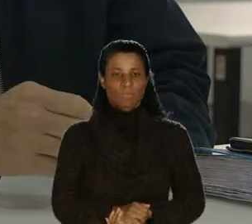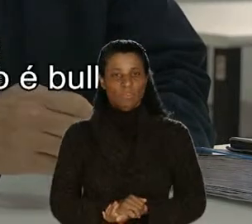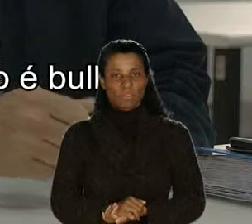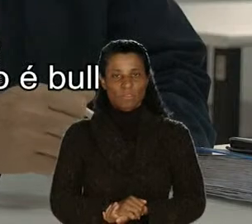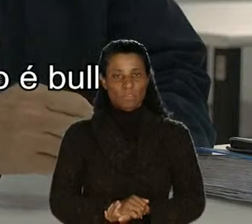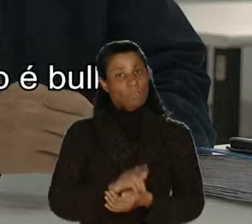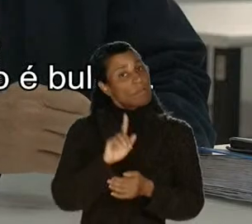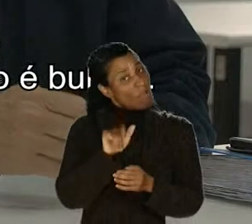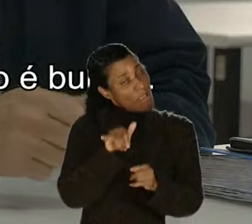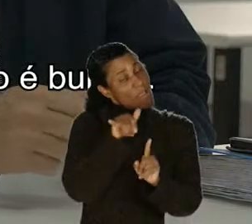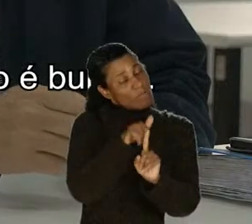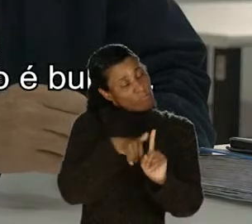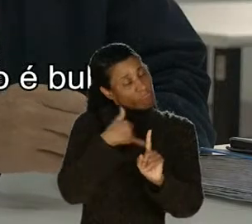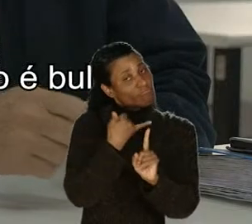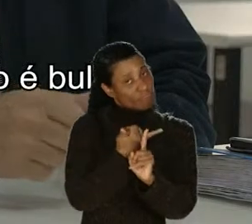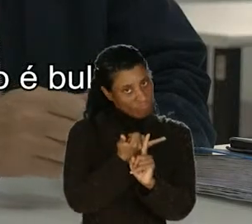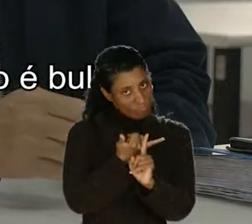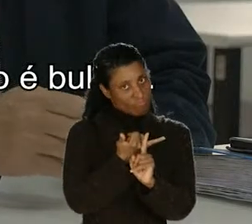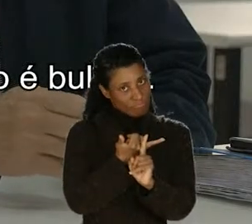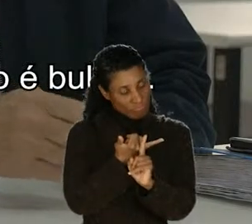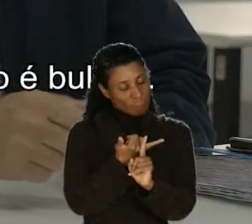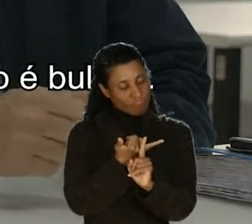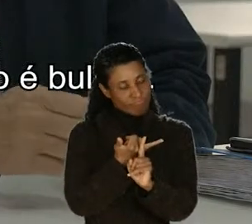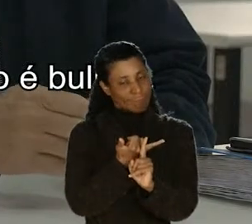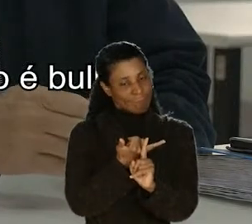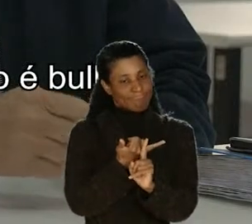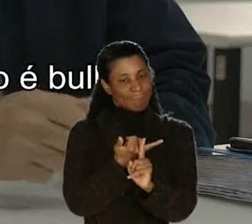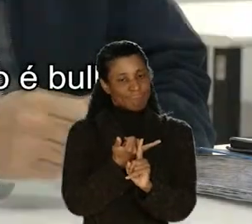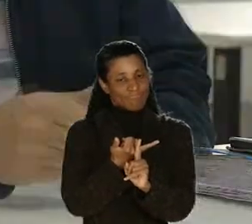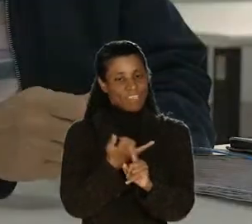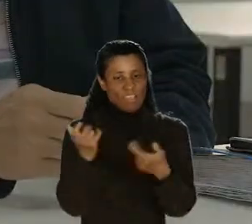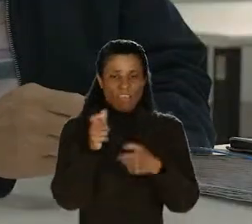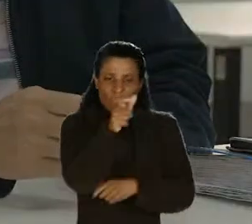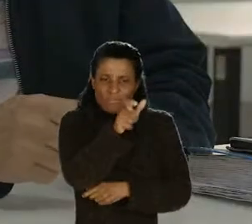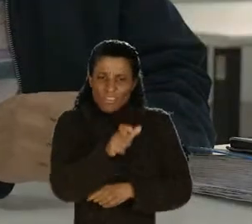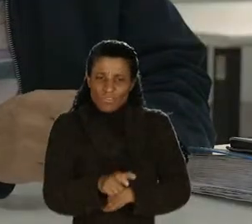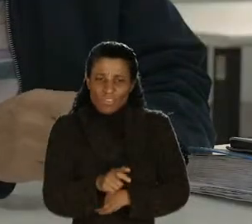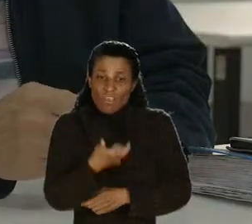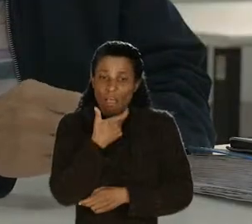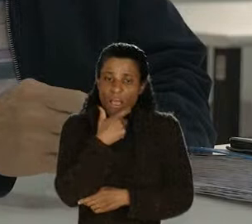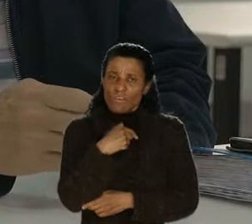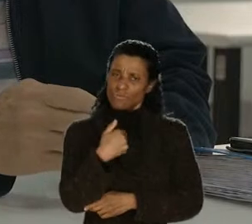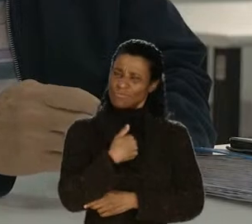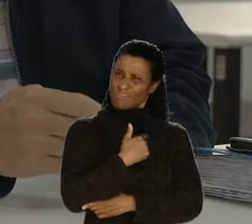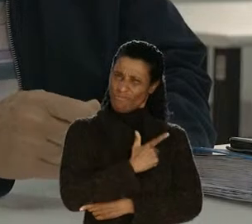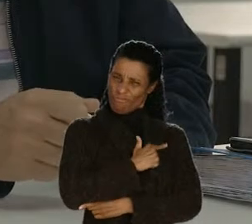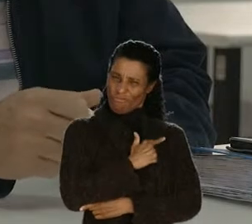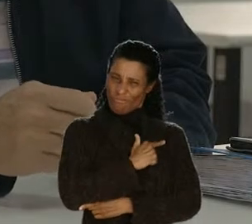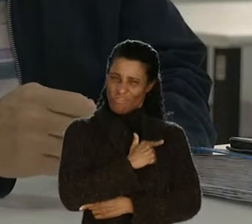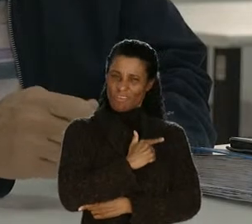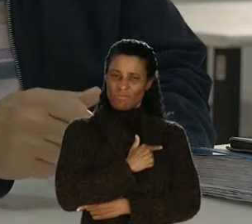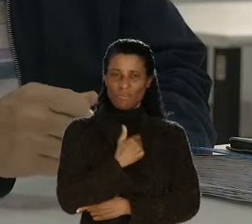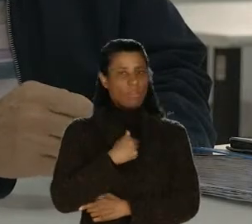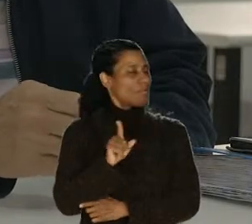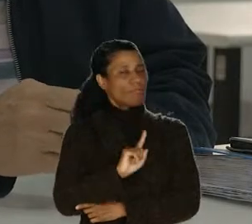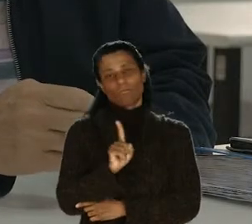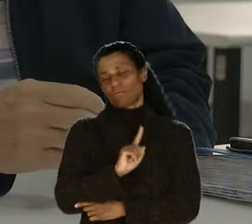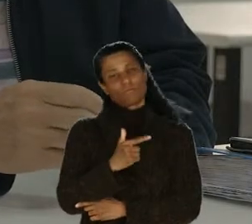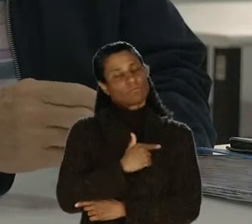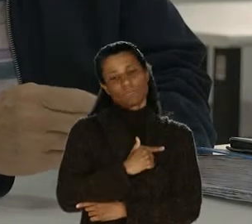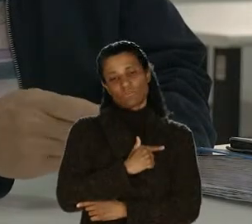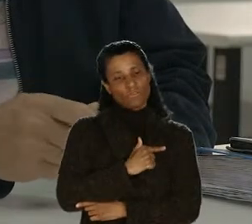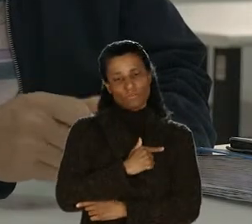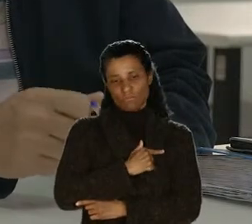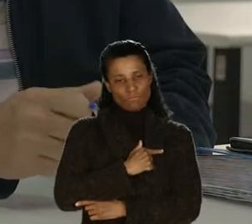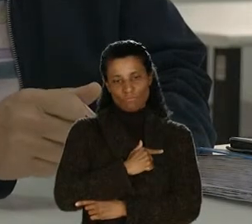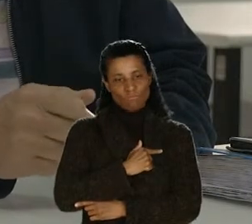gordo. Isso nós trabalhamos bonito. Pessoa acha, eu sou feio. Eu não